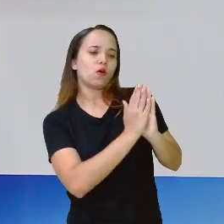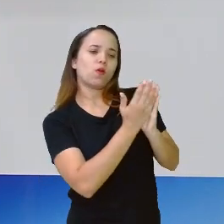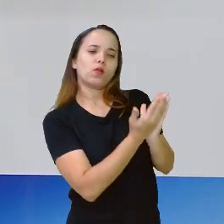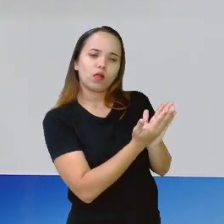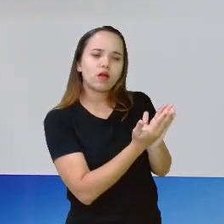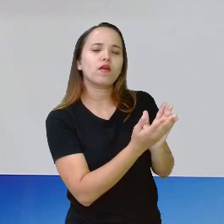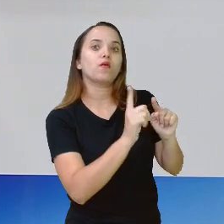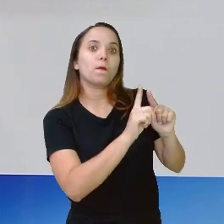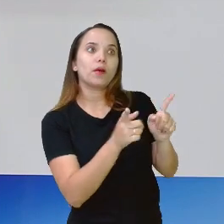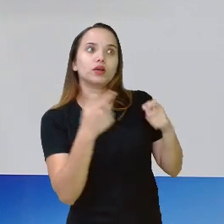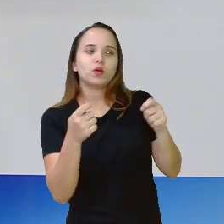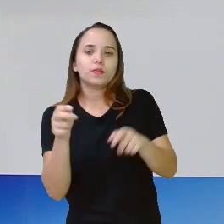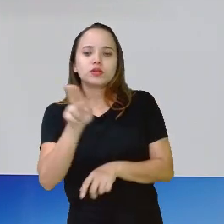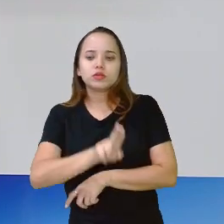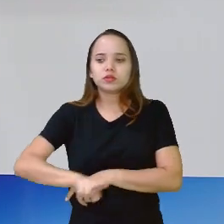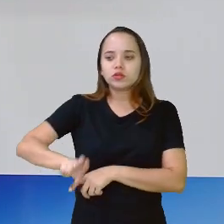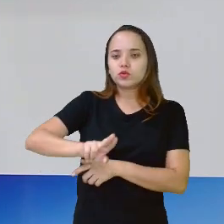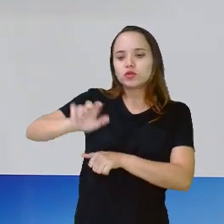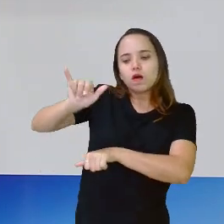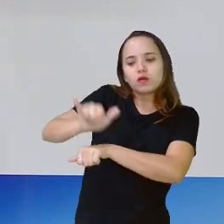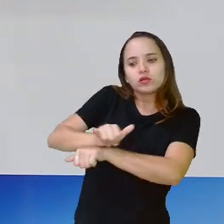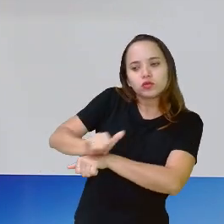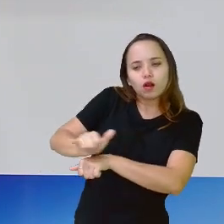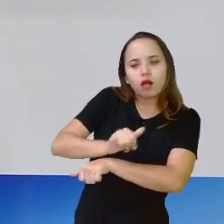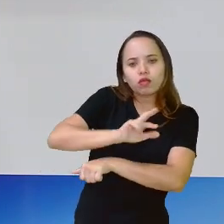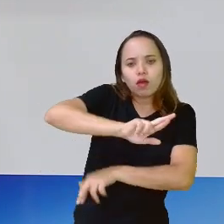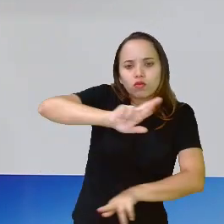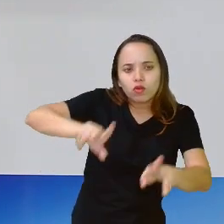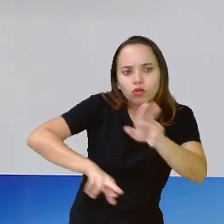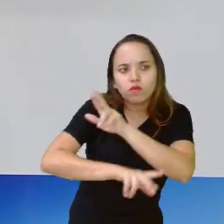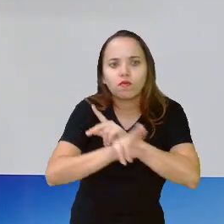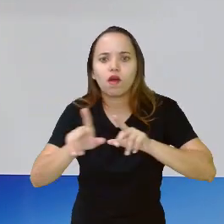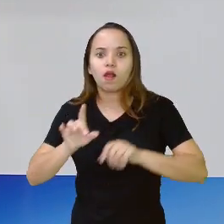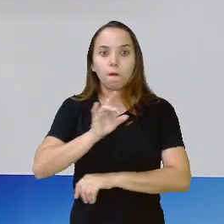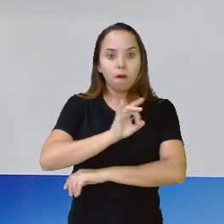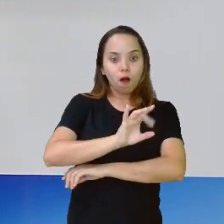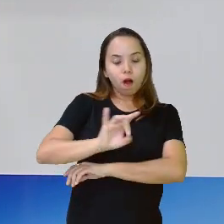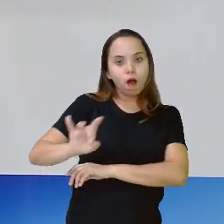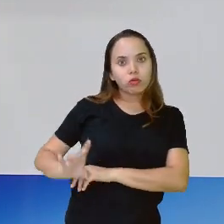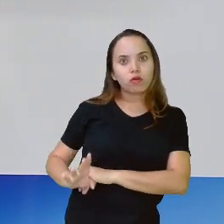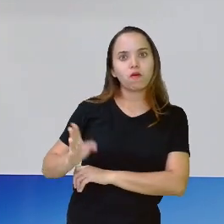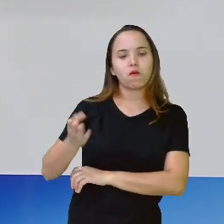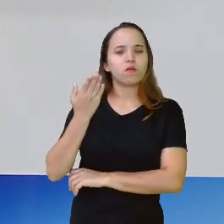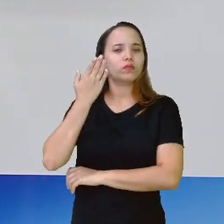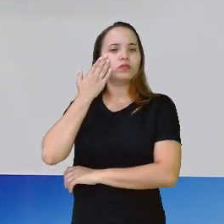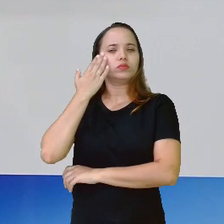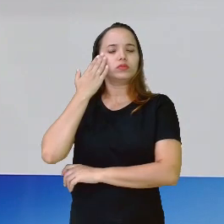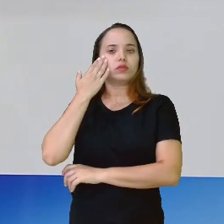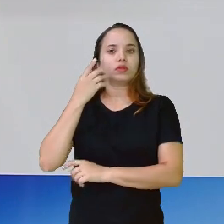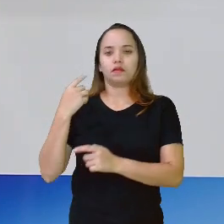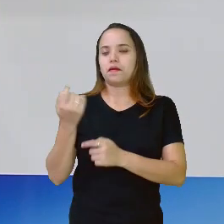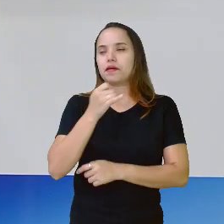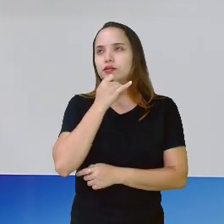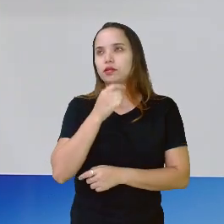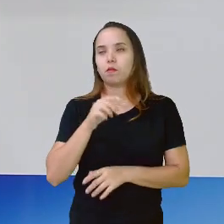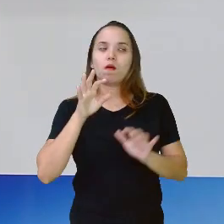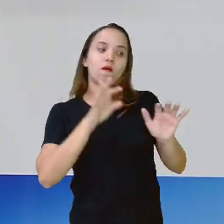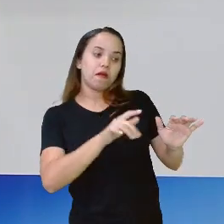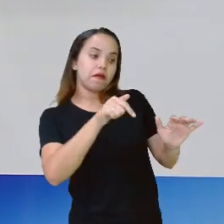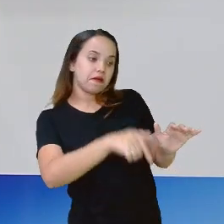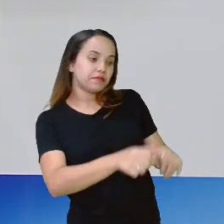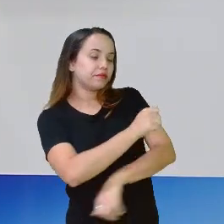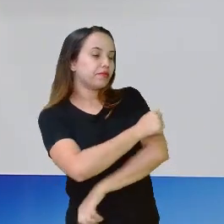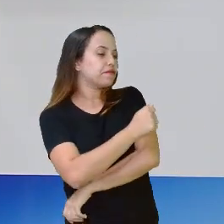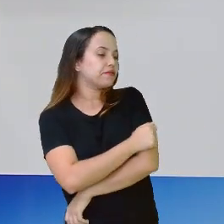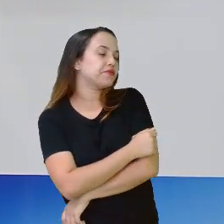contemplar todos os outros e não de maneira separando. Esse daqui vai fazer só essa pintura. Esse outro